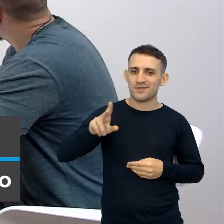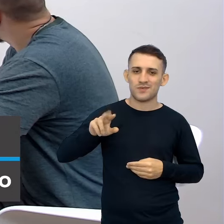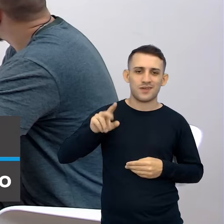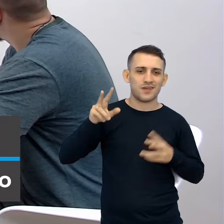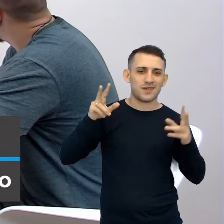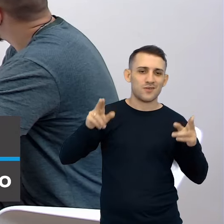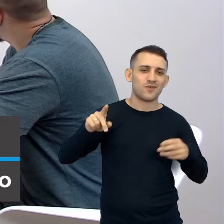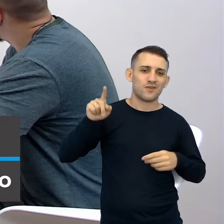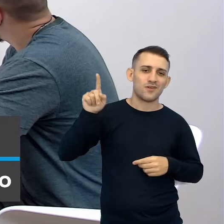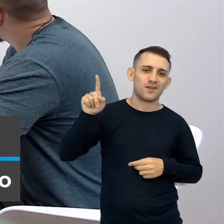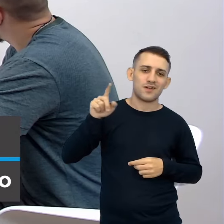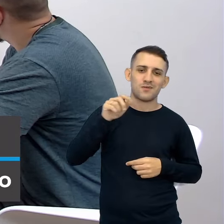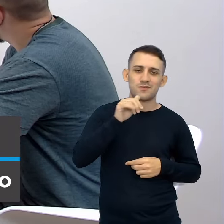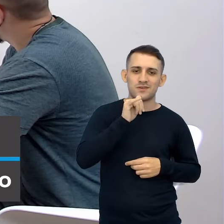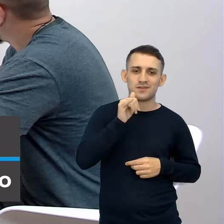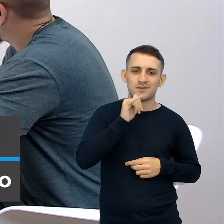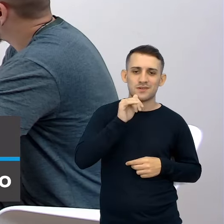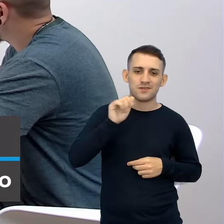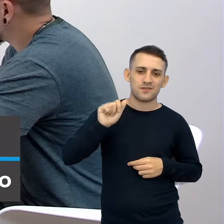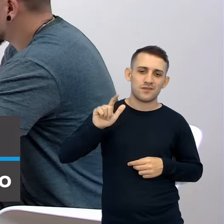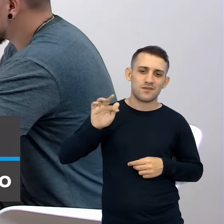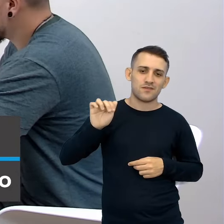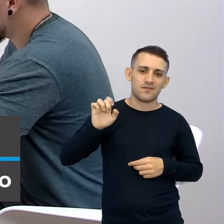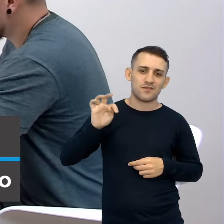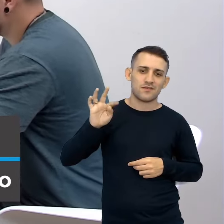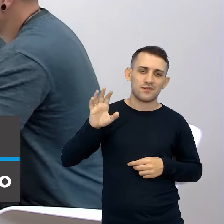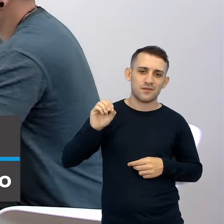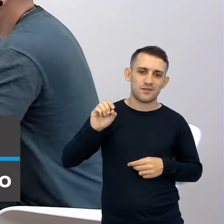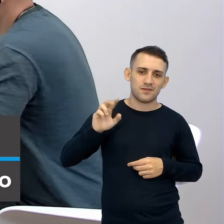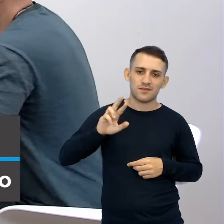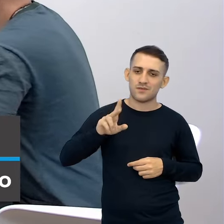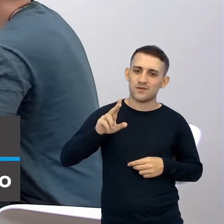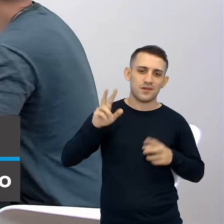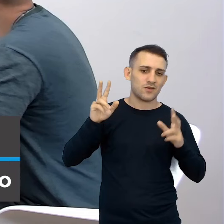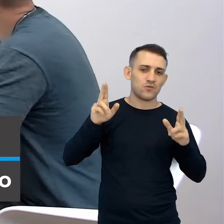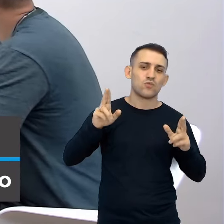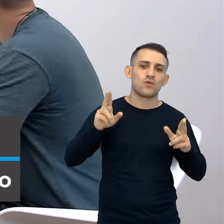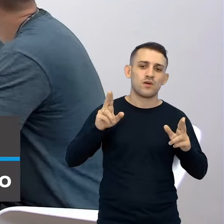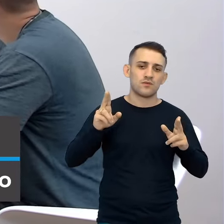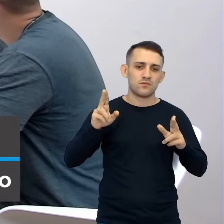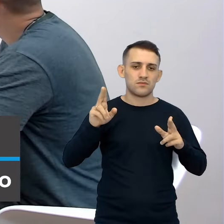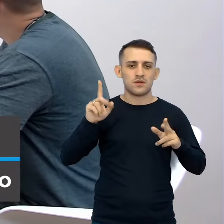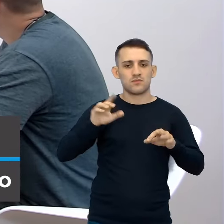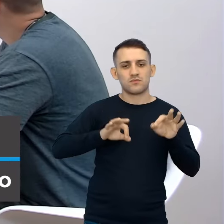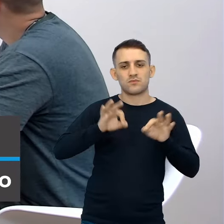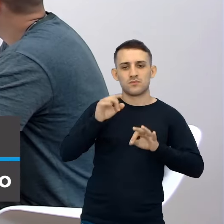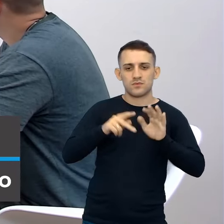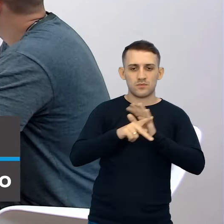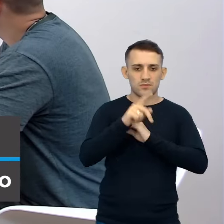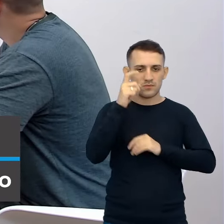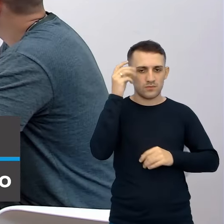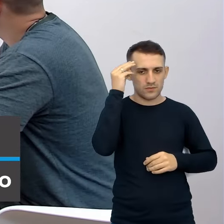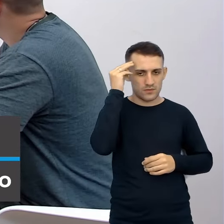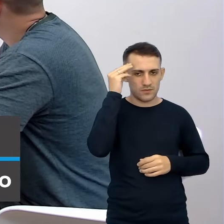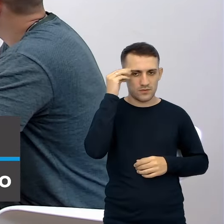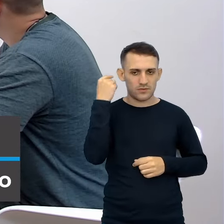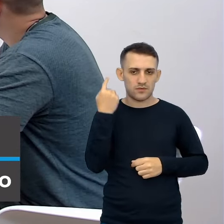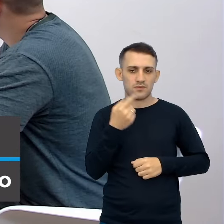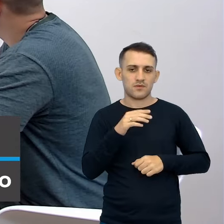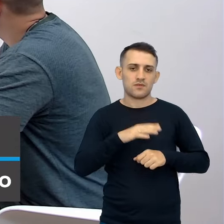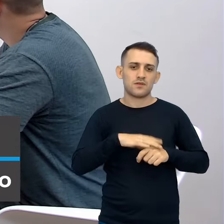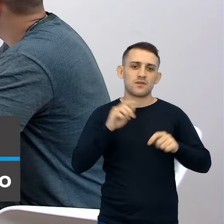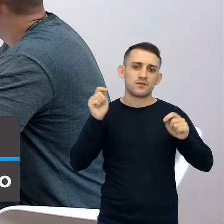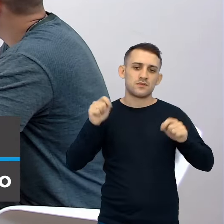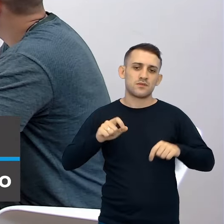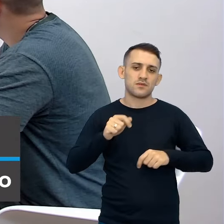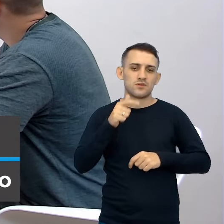lá no alfabeto, né? Numa outra construção. Então, essas operações mentais que a gente fala, que deixa com que o